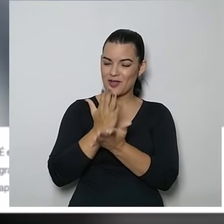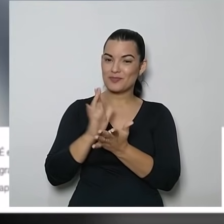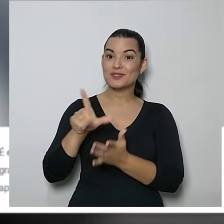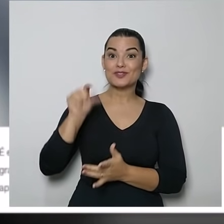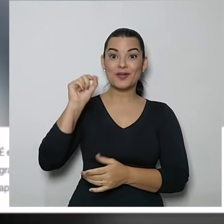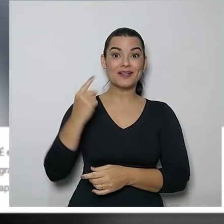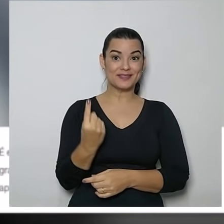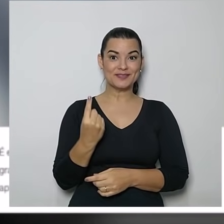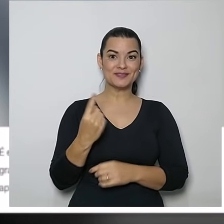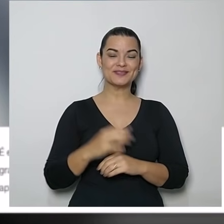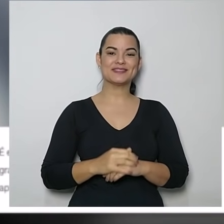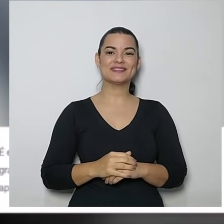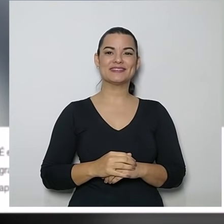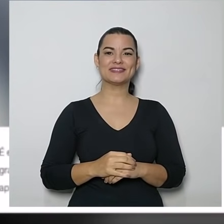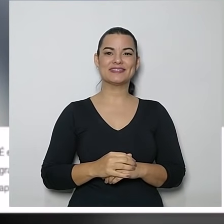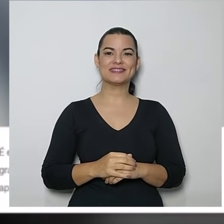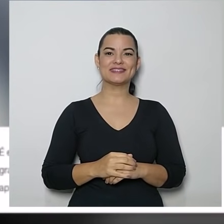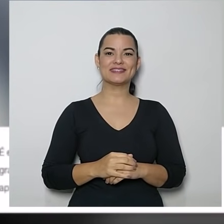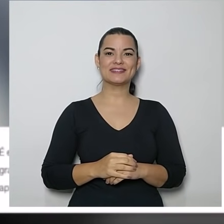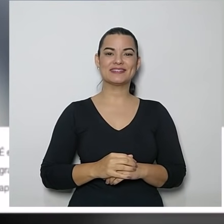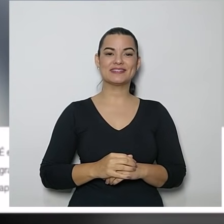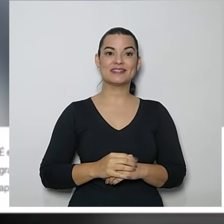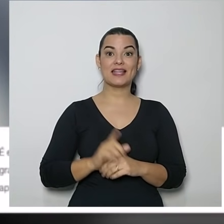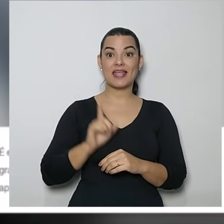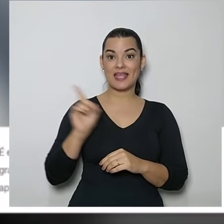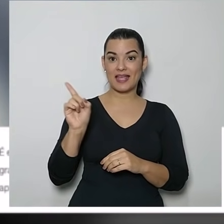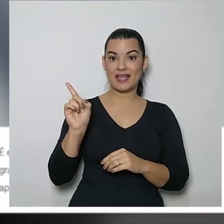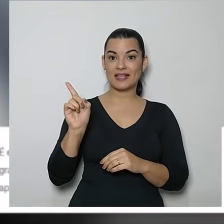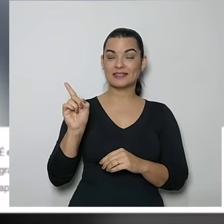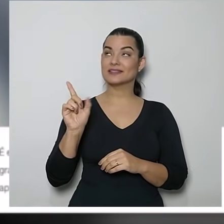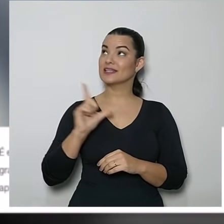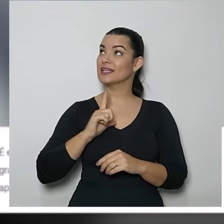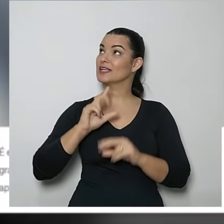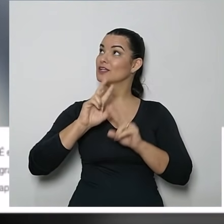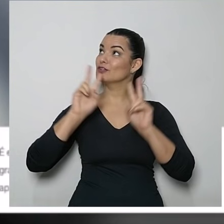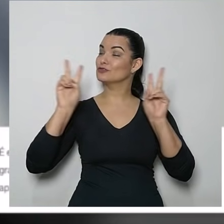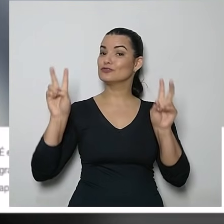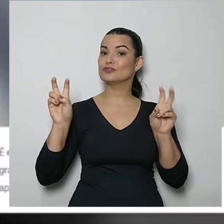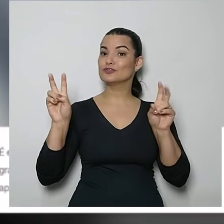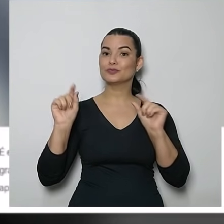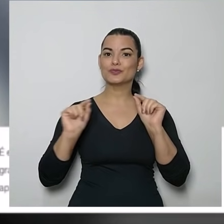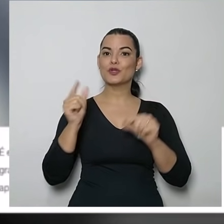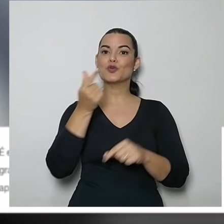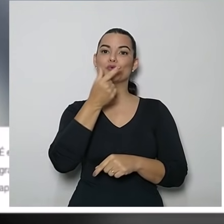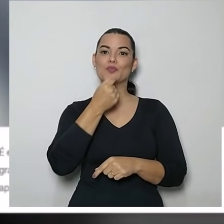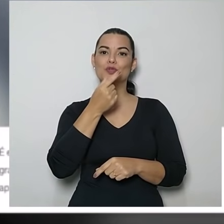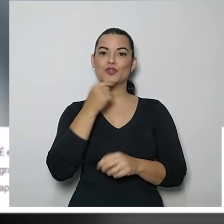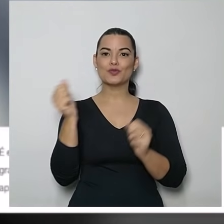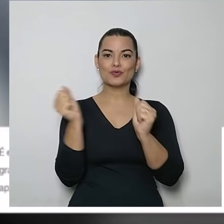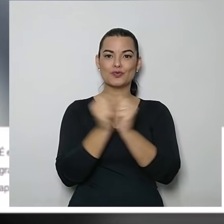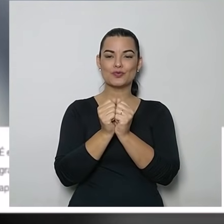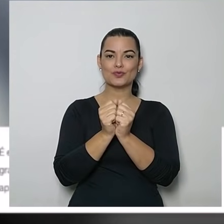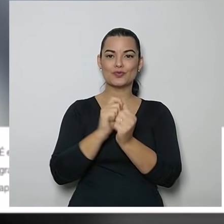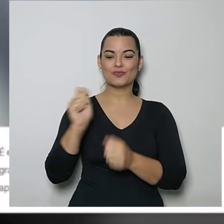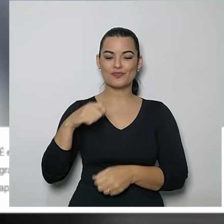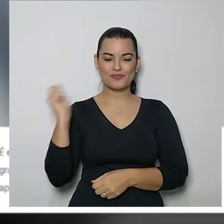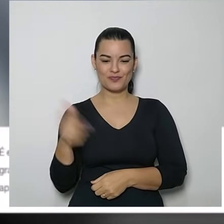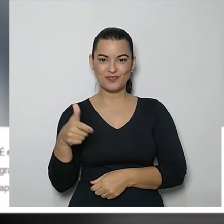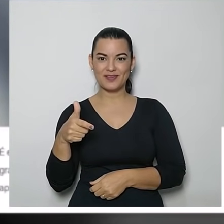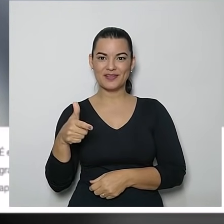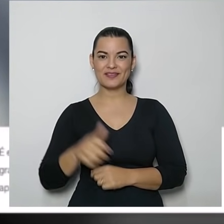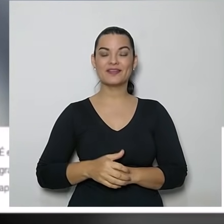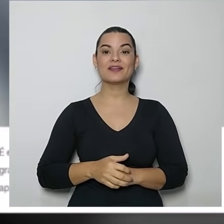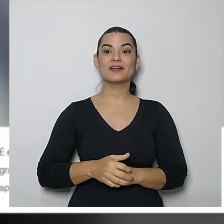ser a sua obra preferida. Esta obra tem por título Menino com Peão e ela foi